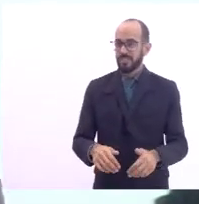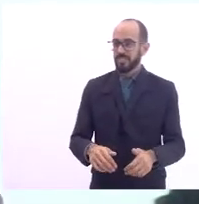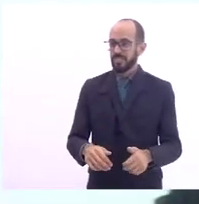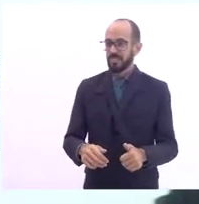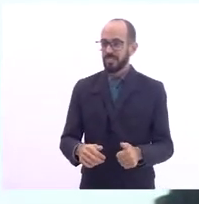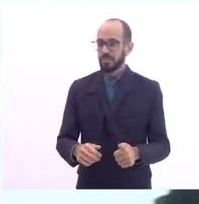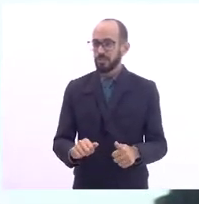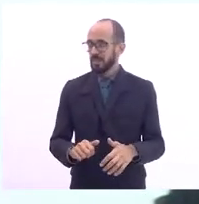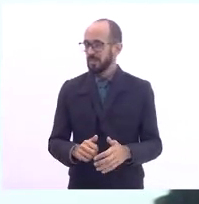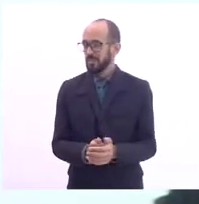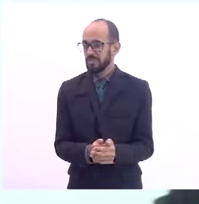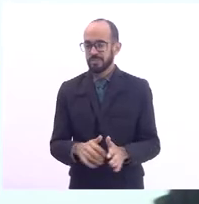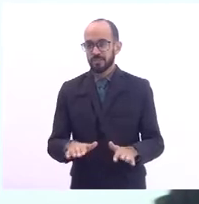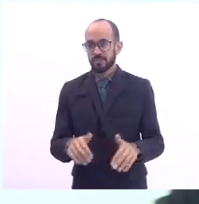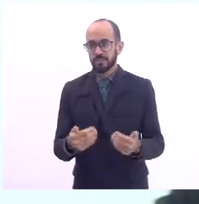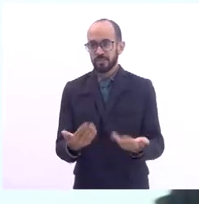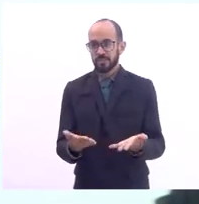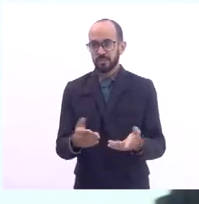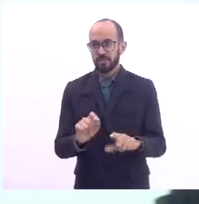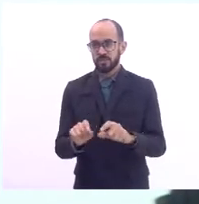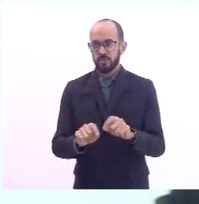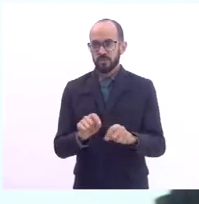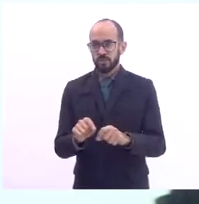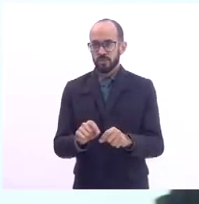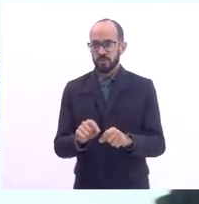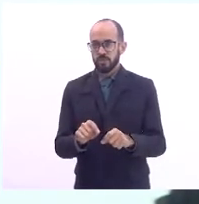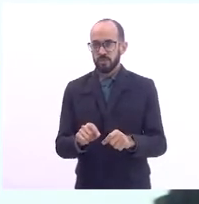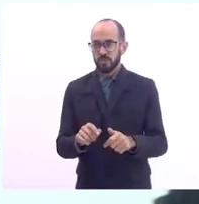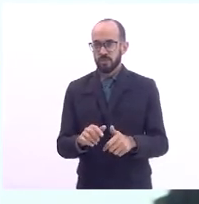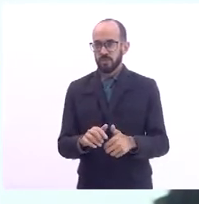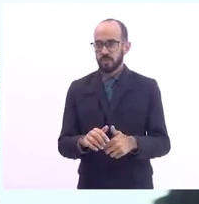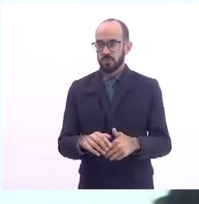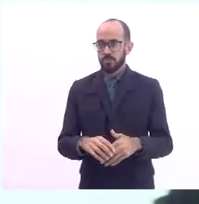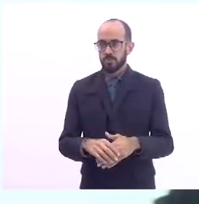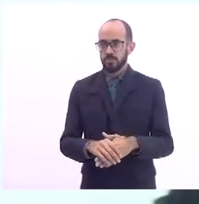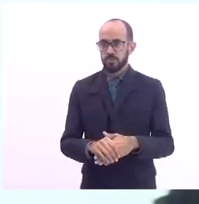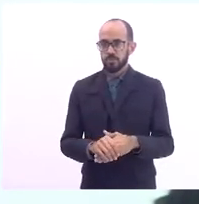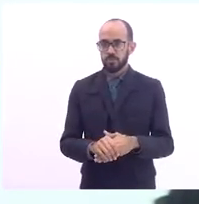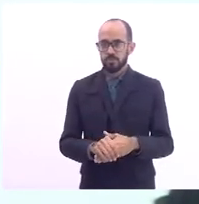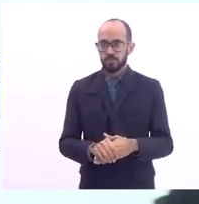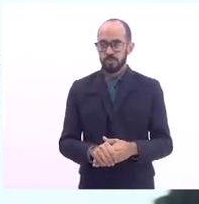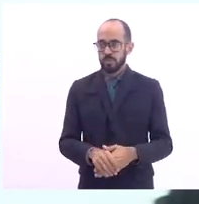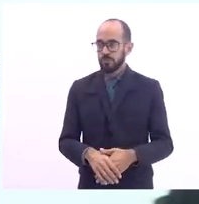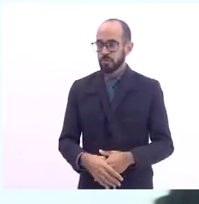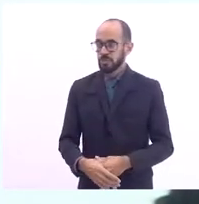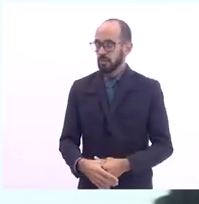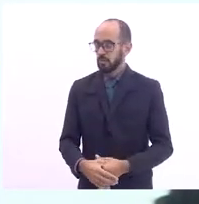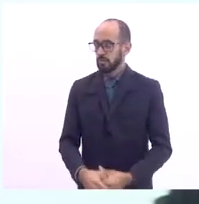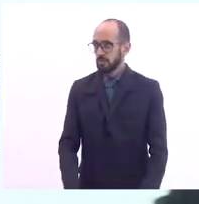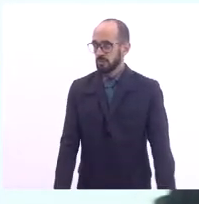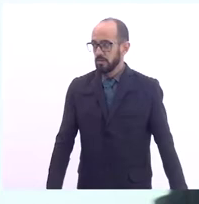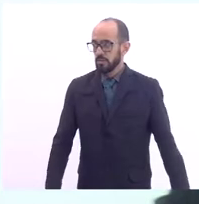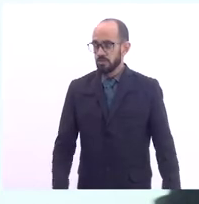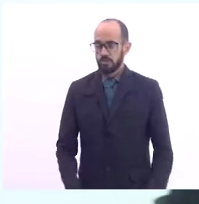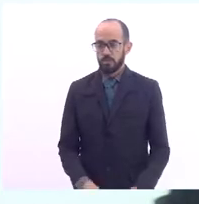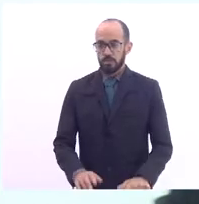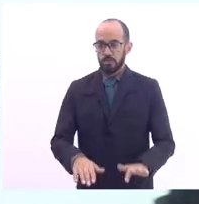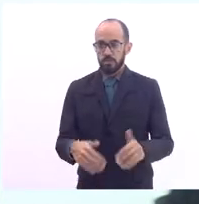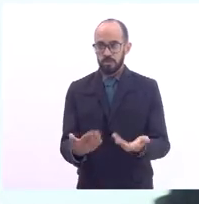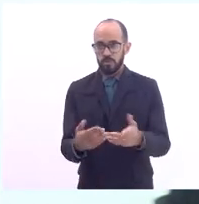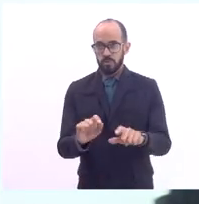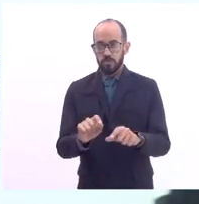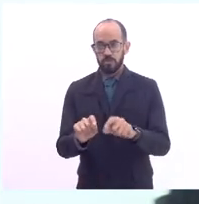da ANEEL. Eu prefiro consubstanciar essa explanação na